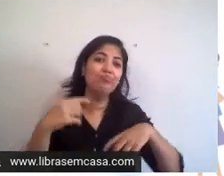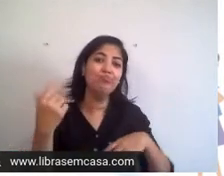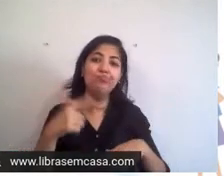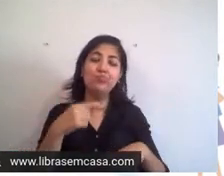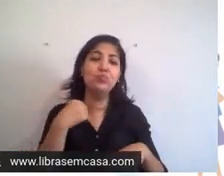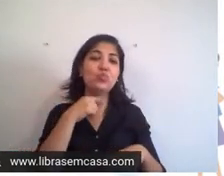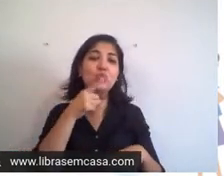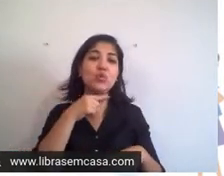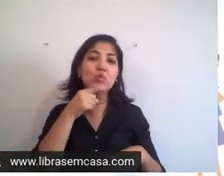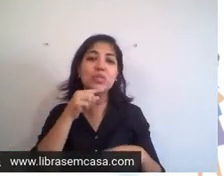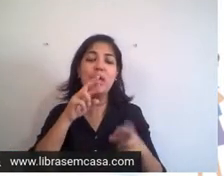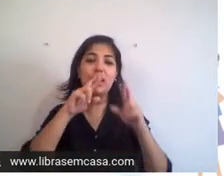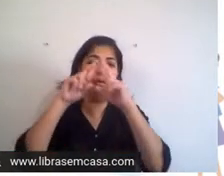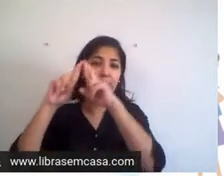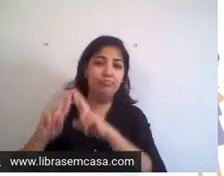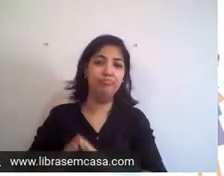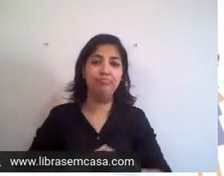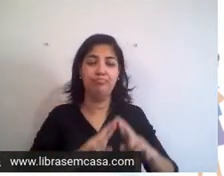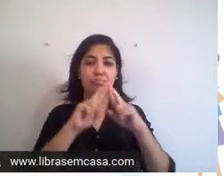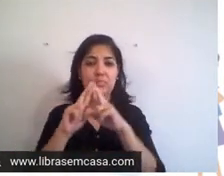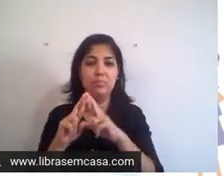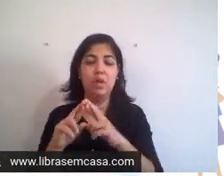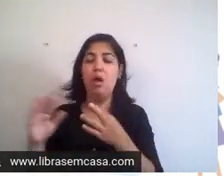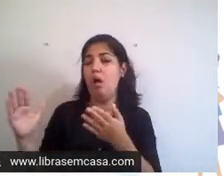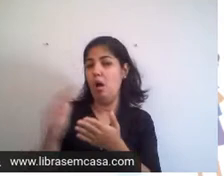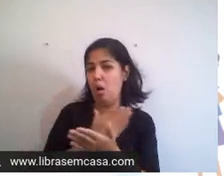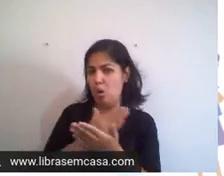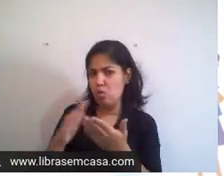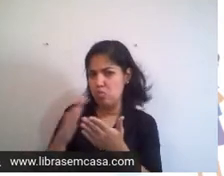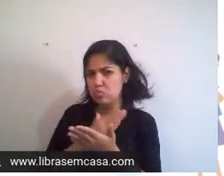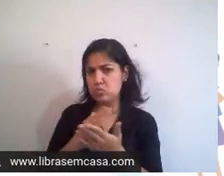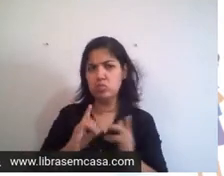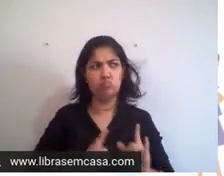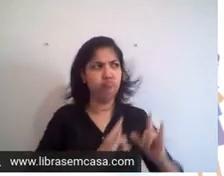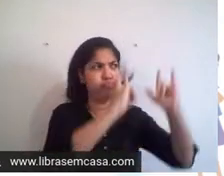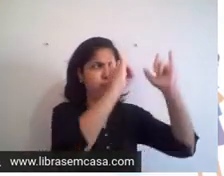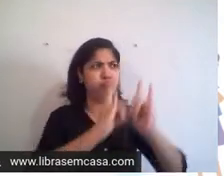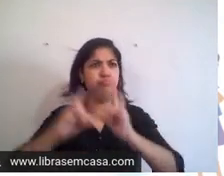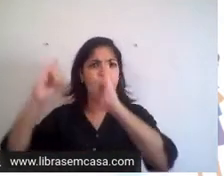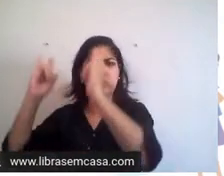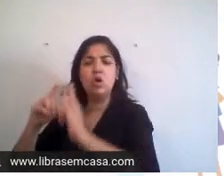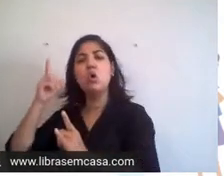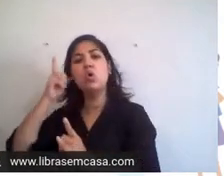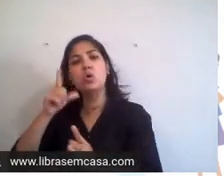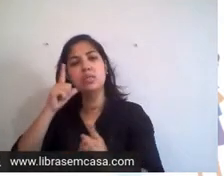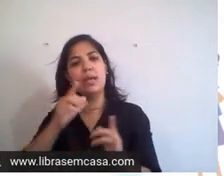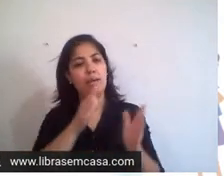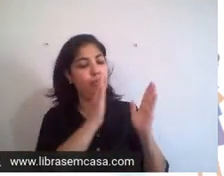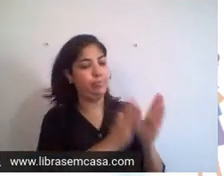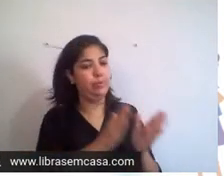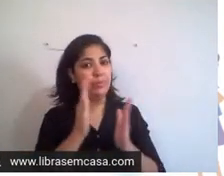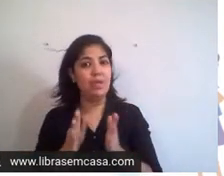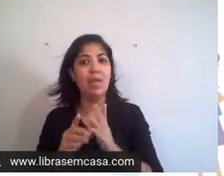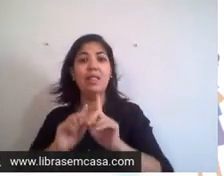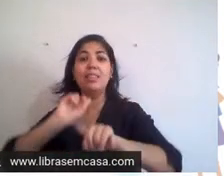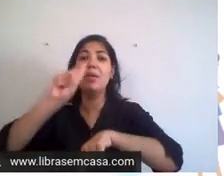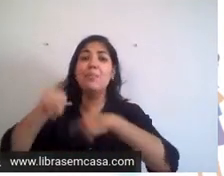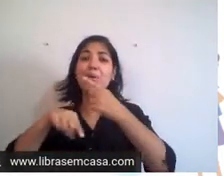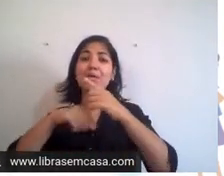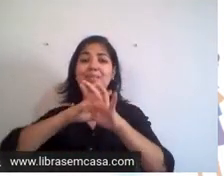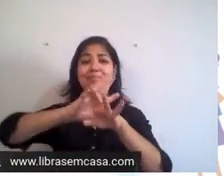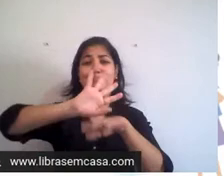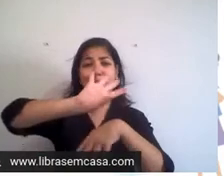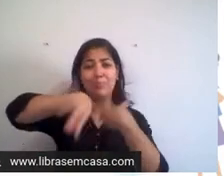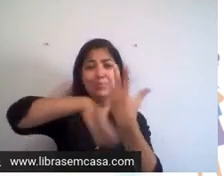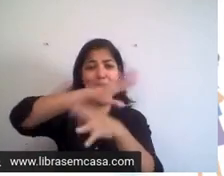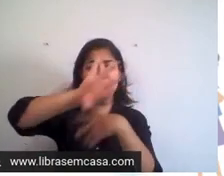que condomínios coletem esse lixo, digamos assim, separado, né? Ele simplesmente é misturado tudo de volta e jogado